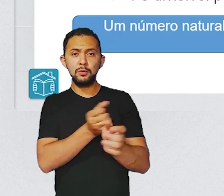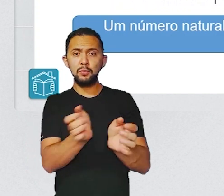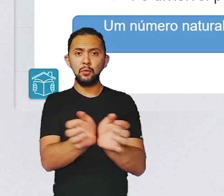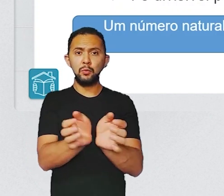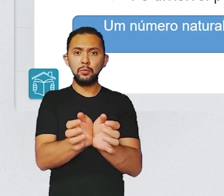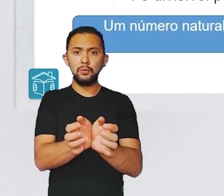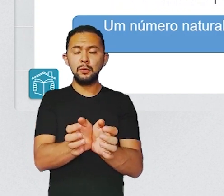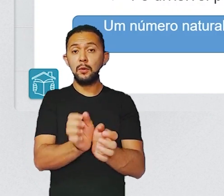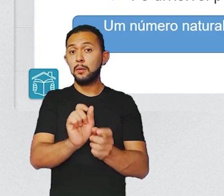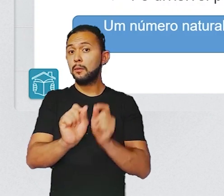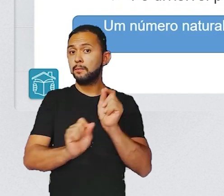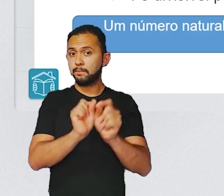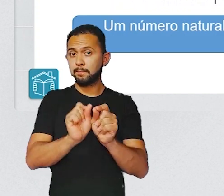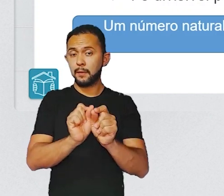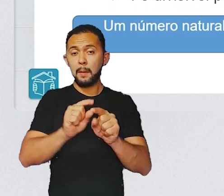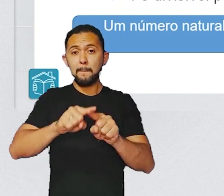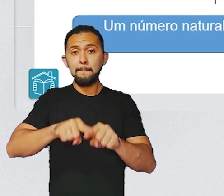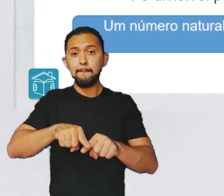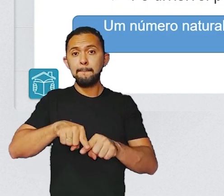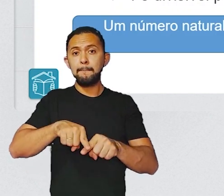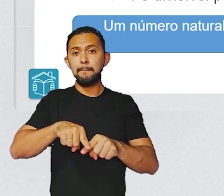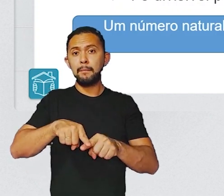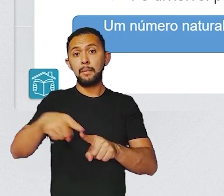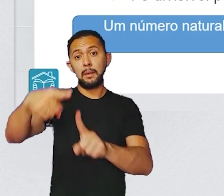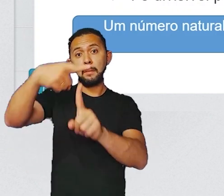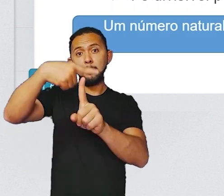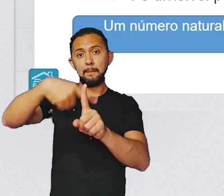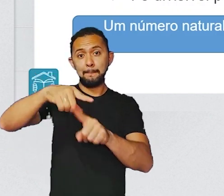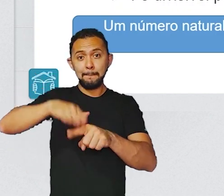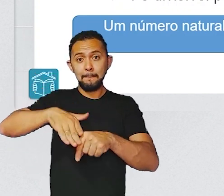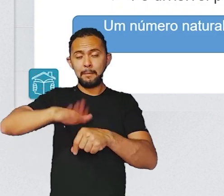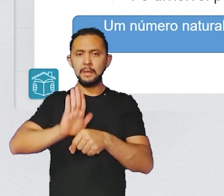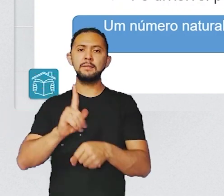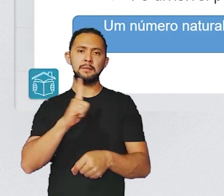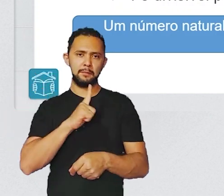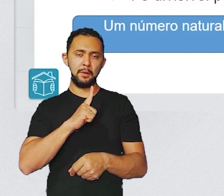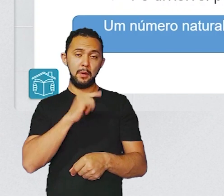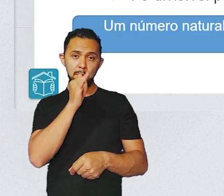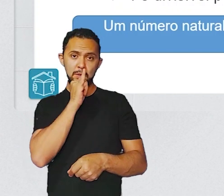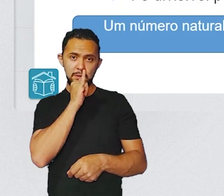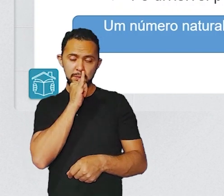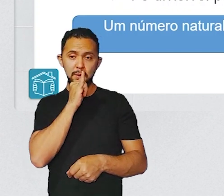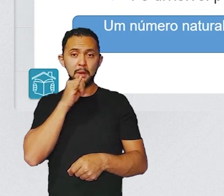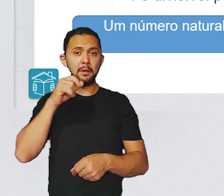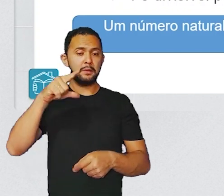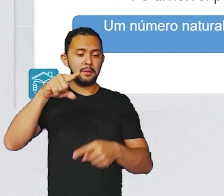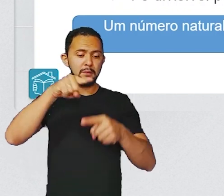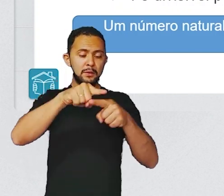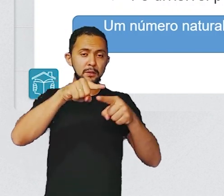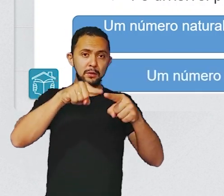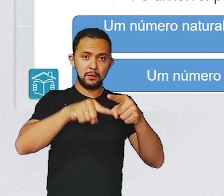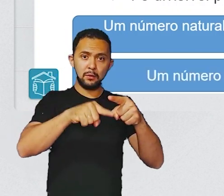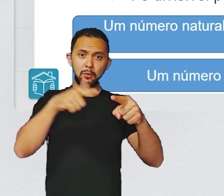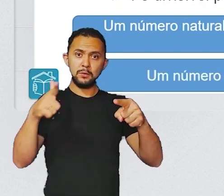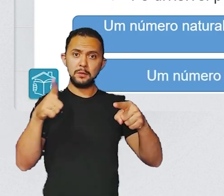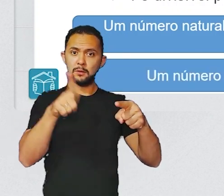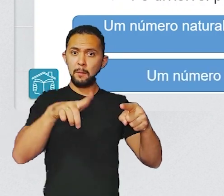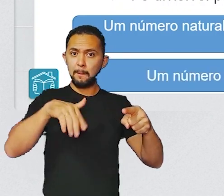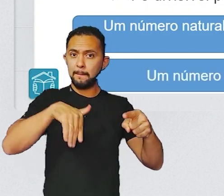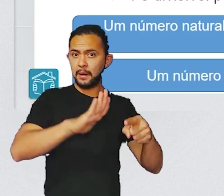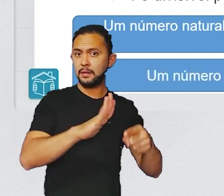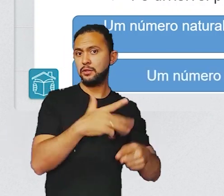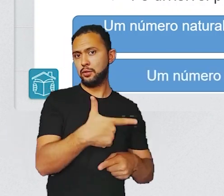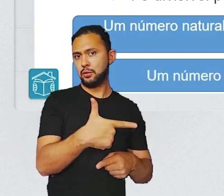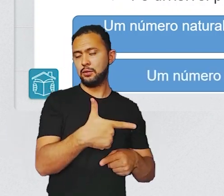Simples. São os números que têm mais de 2 divisores. Então, se ele tem a partir de 3 divisores, é dito o